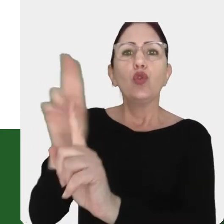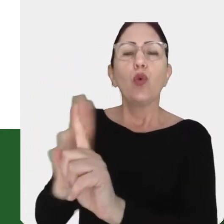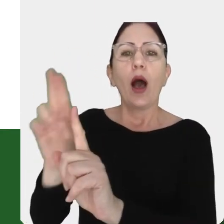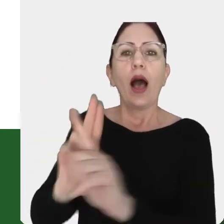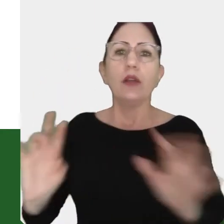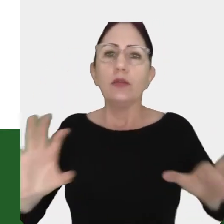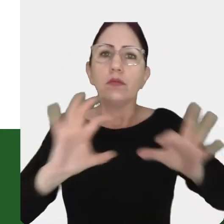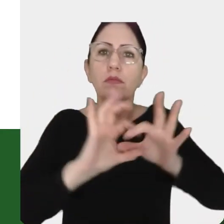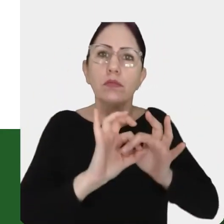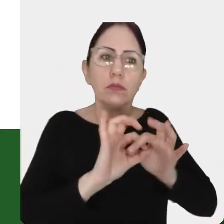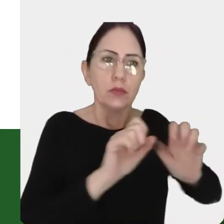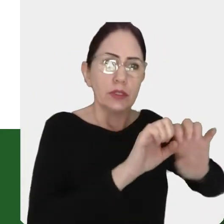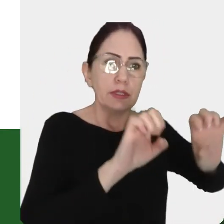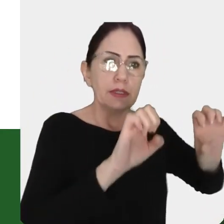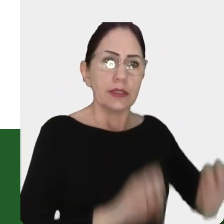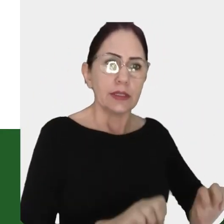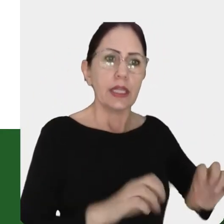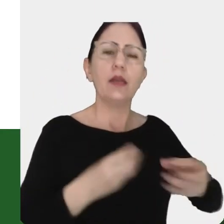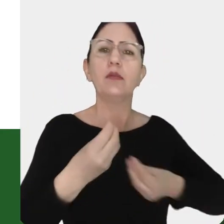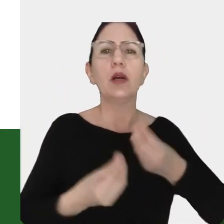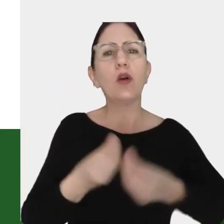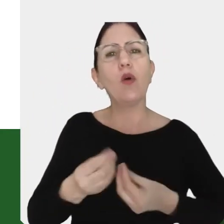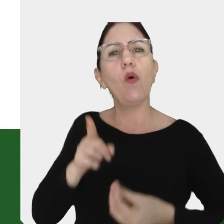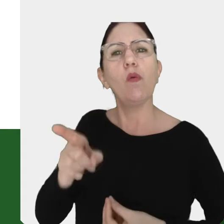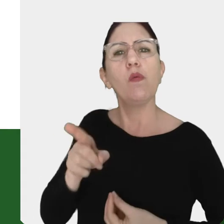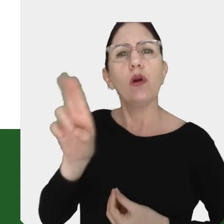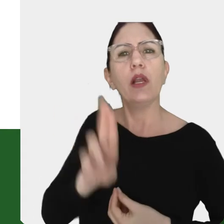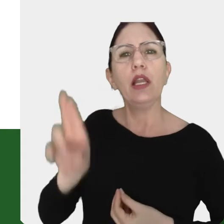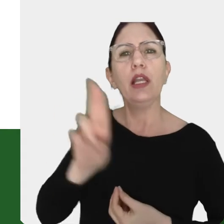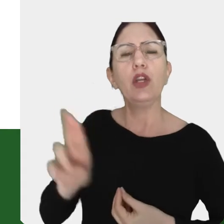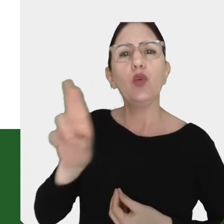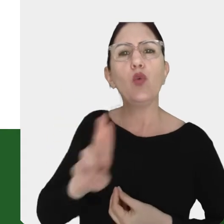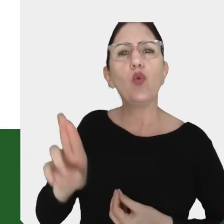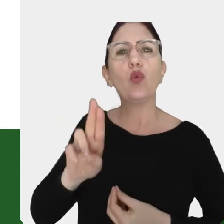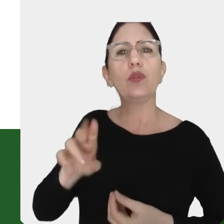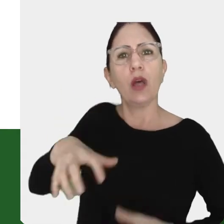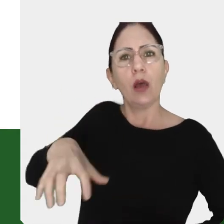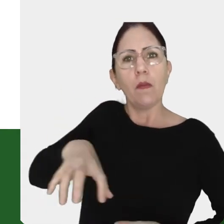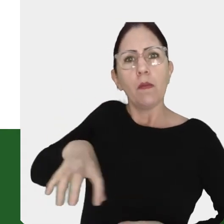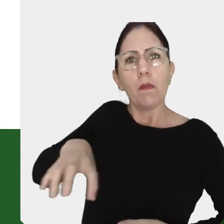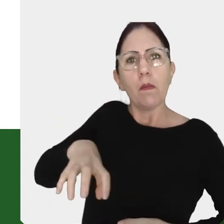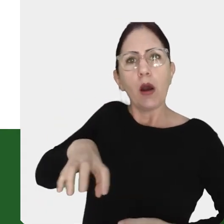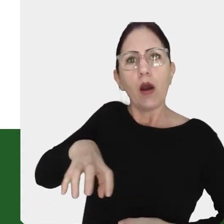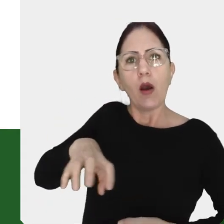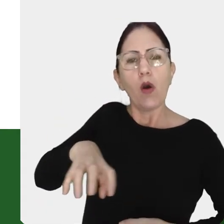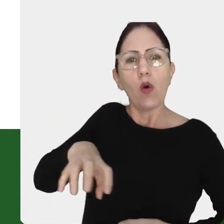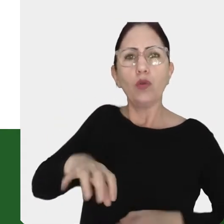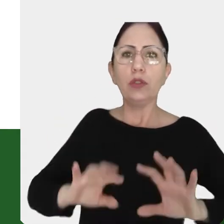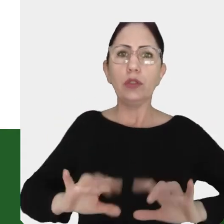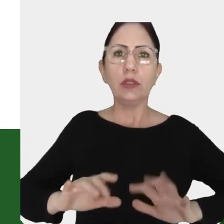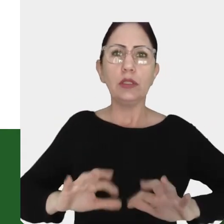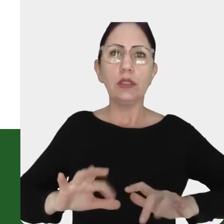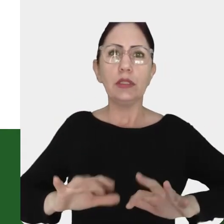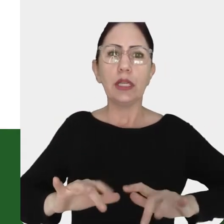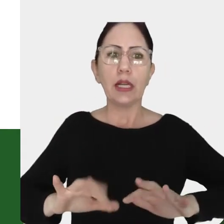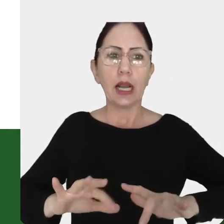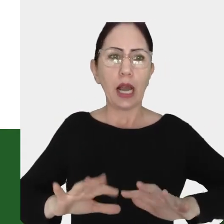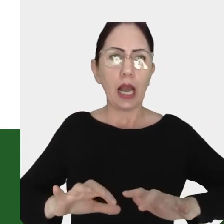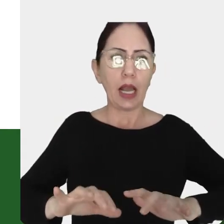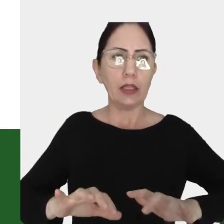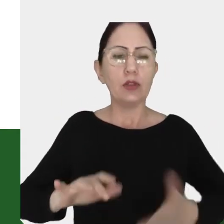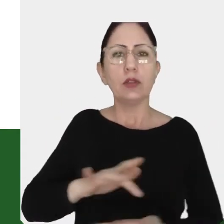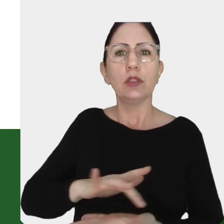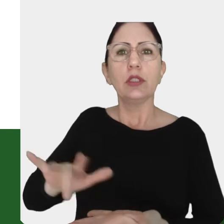com o sistema, então, de maneira que ele utiliza mouse, teclado, sensores, então a gente